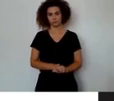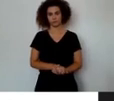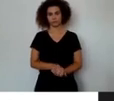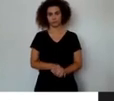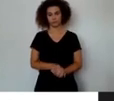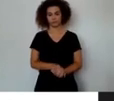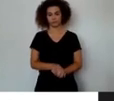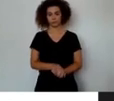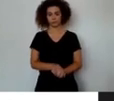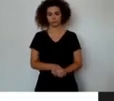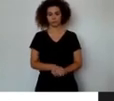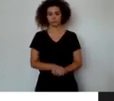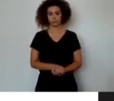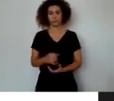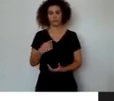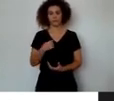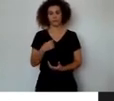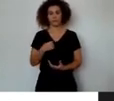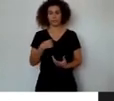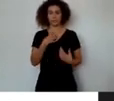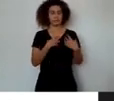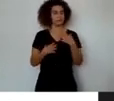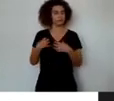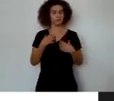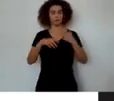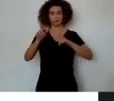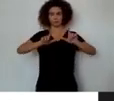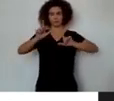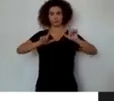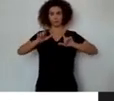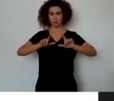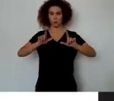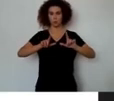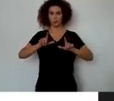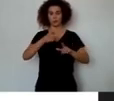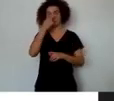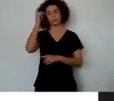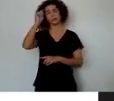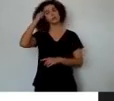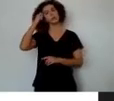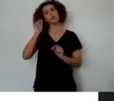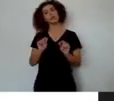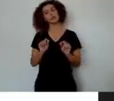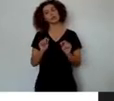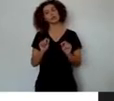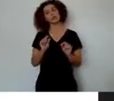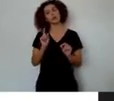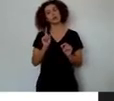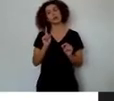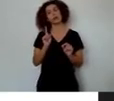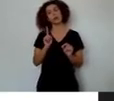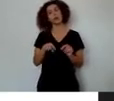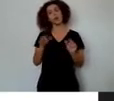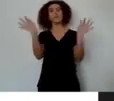O que me incomoda na representação da mídia em relação às pessoas negras é felicidade.